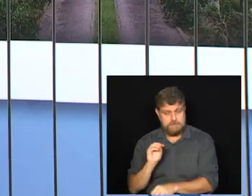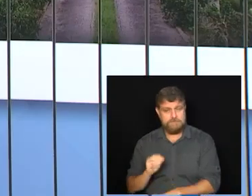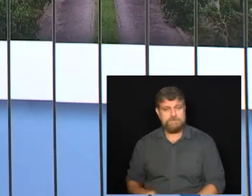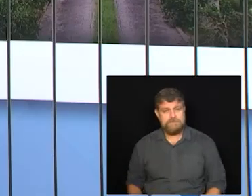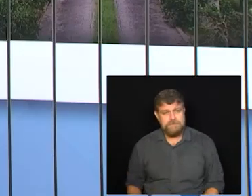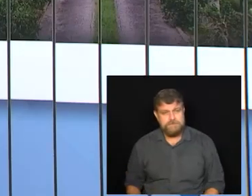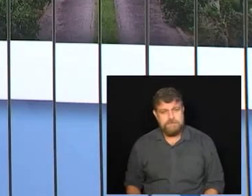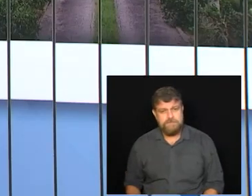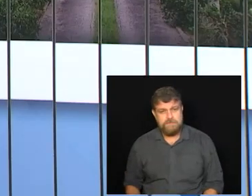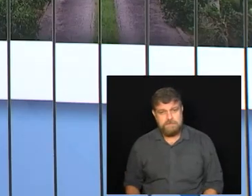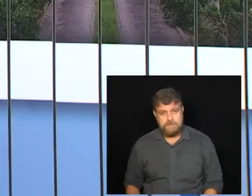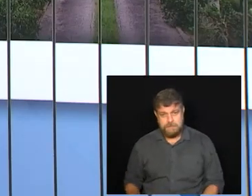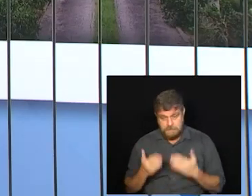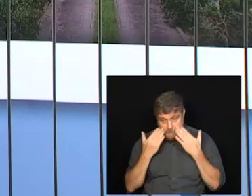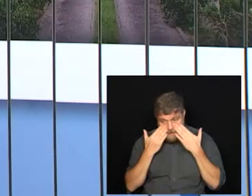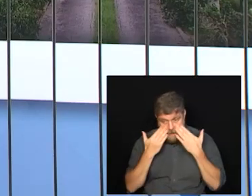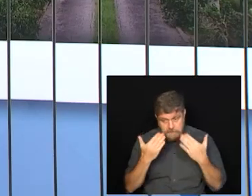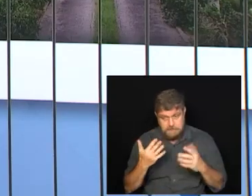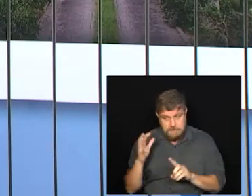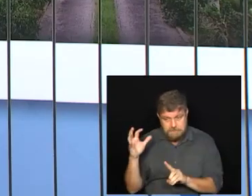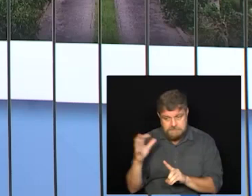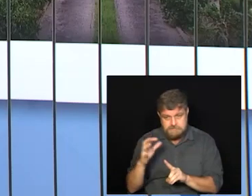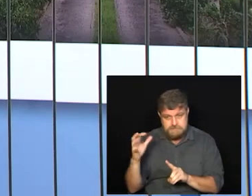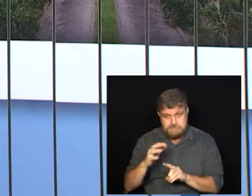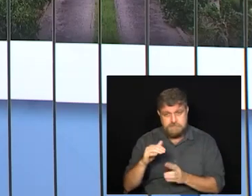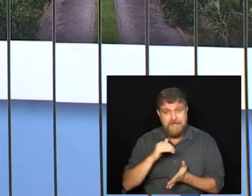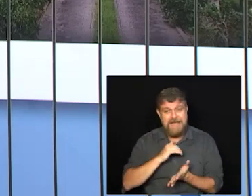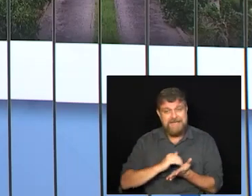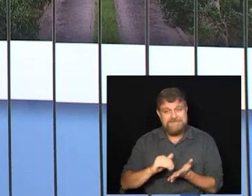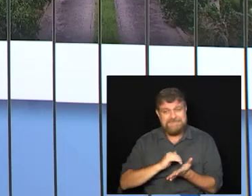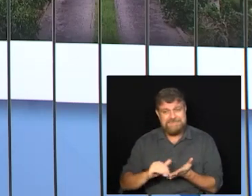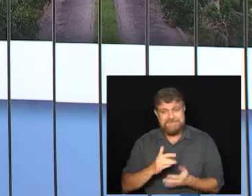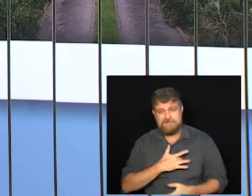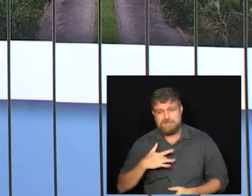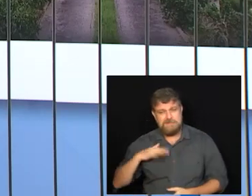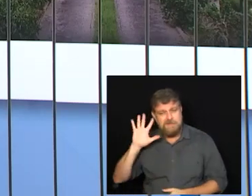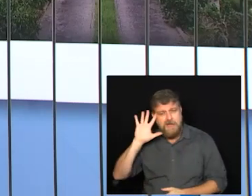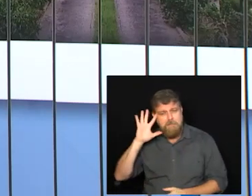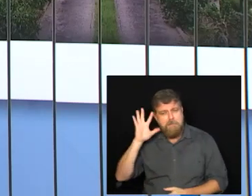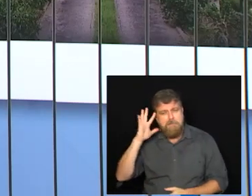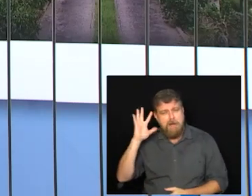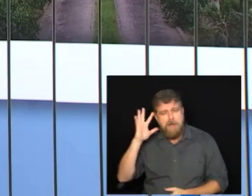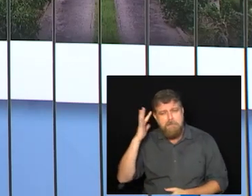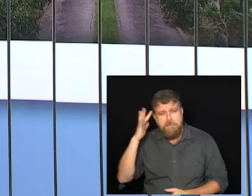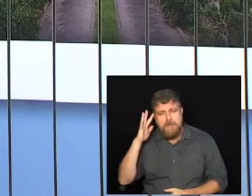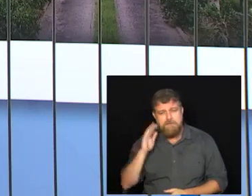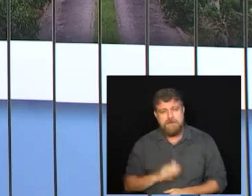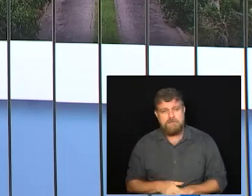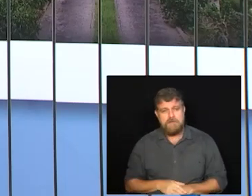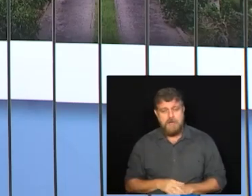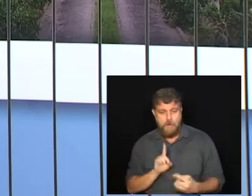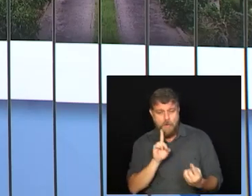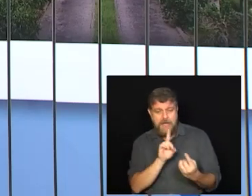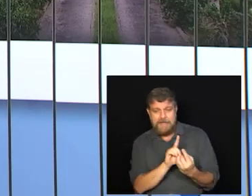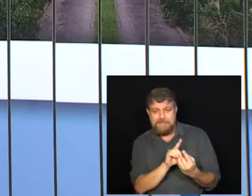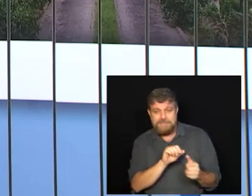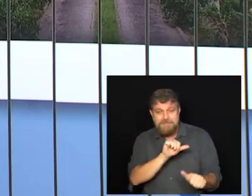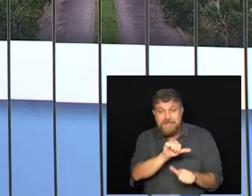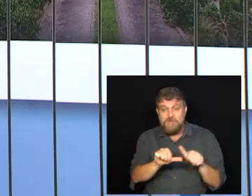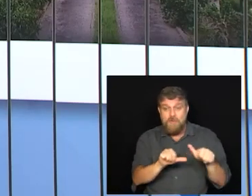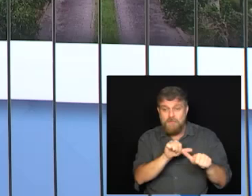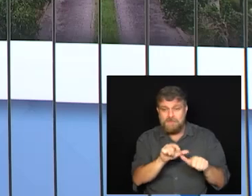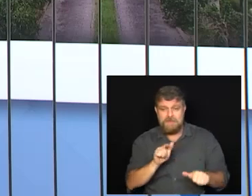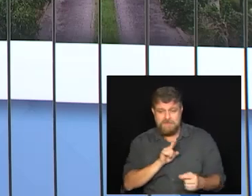Olha, diante dessa pressão, a Secretaria de Saúde decidiu mudar a logística de atendimento com o objetivo